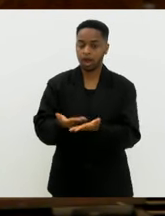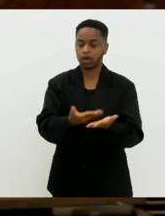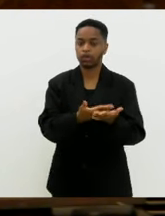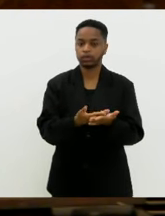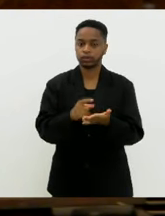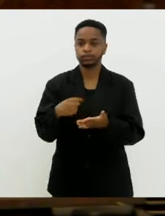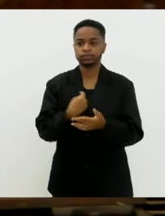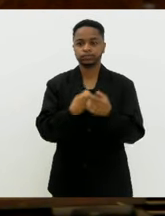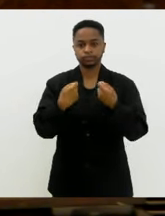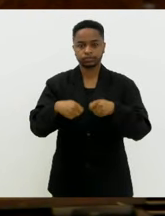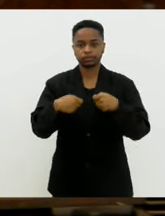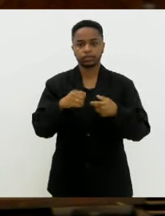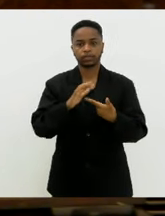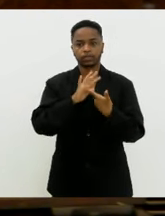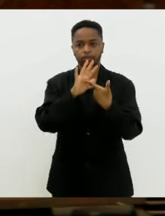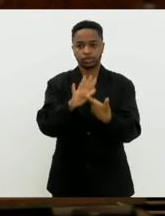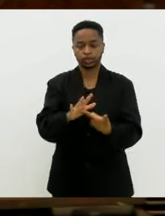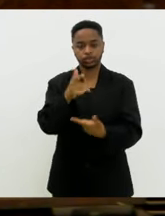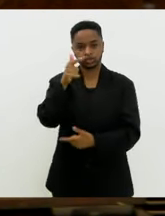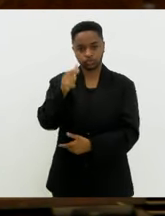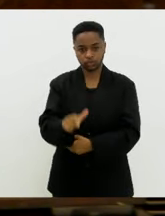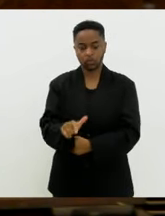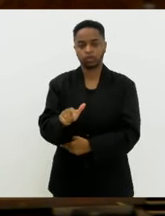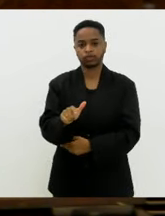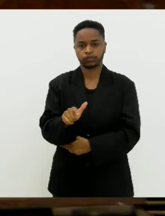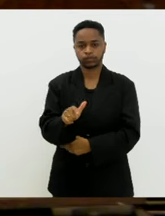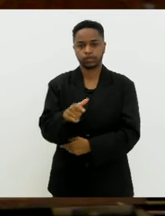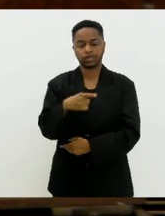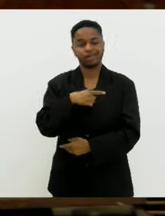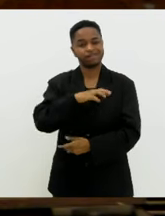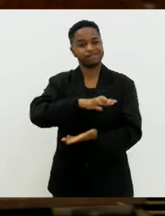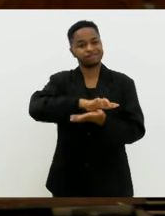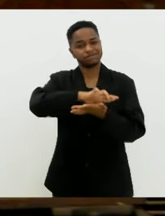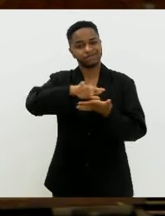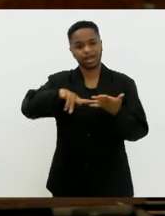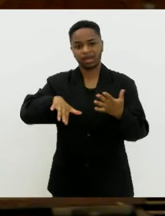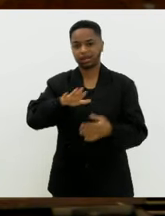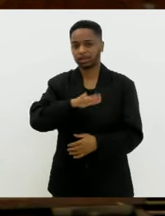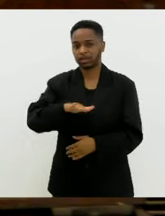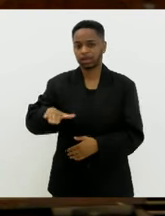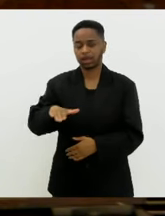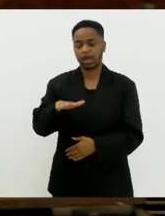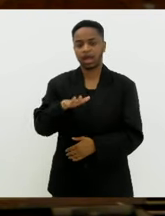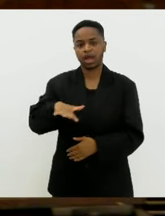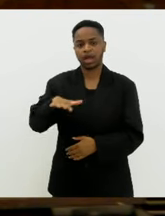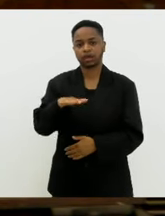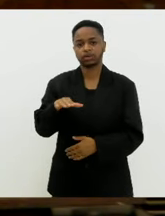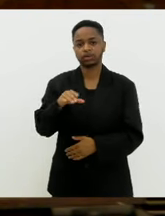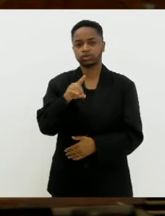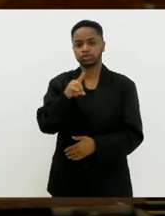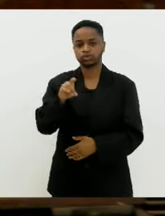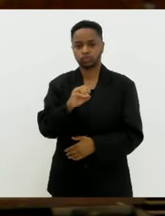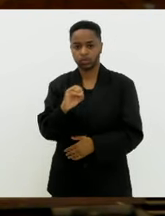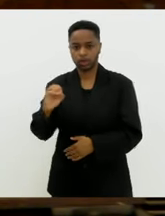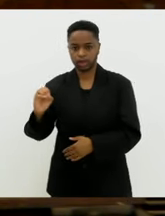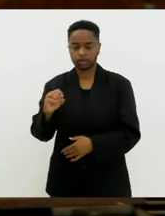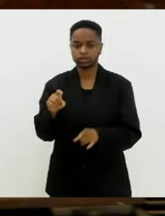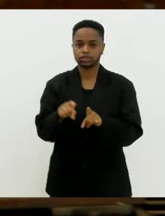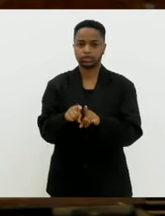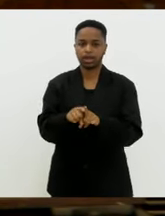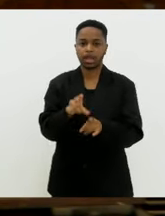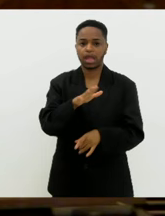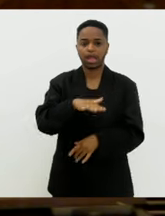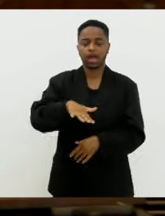precisa destacar que, novamente, milhares de crianças na zona oeste da cidade do Rio de Janeiro, na região dos